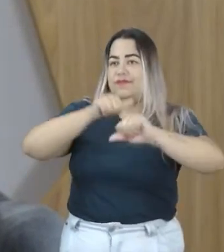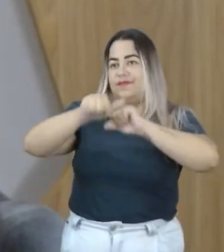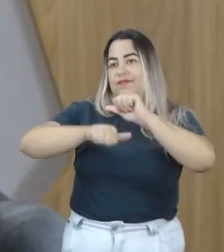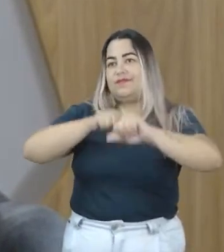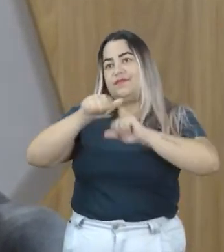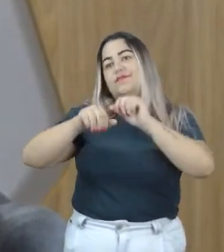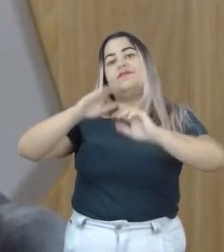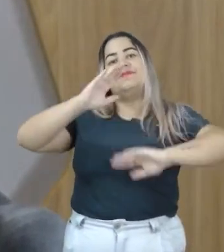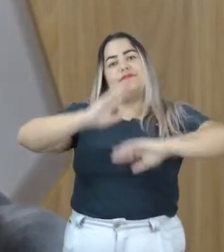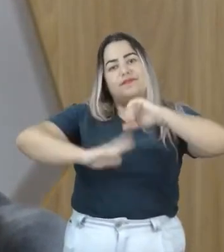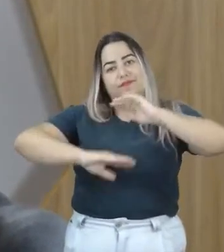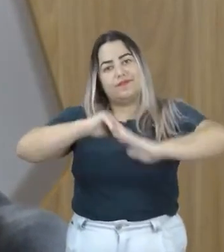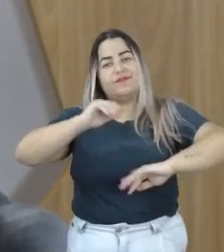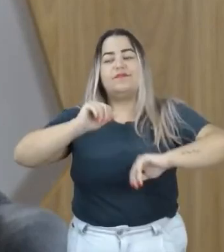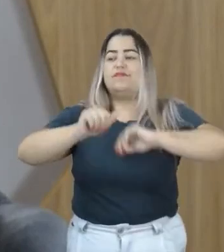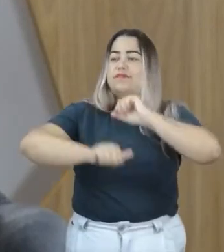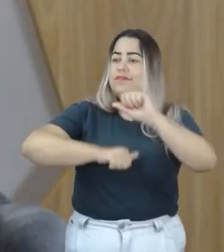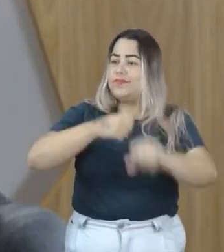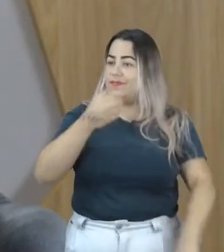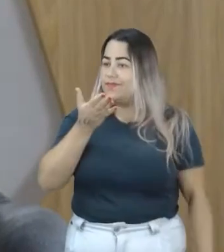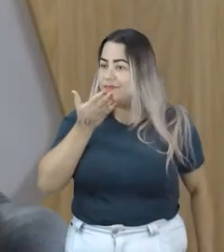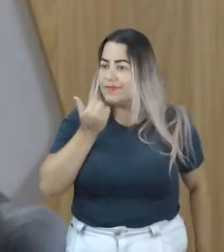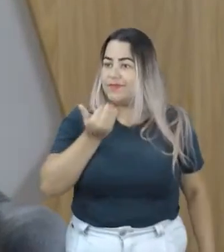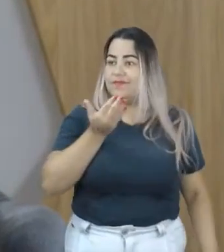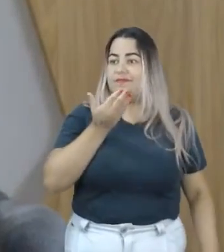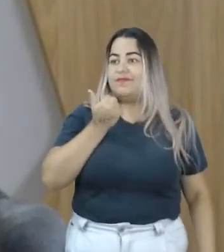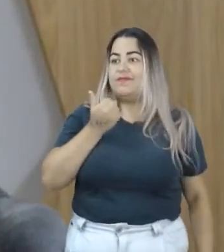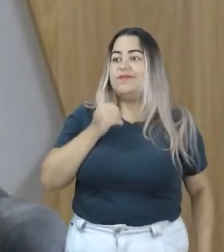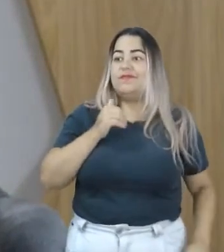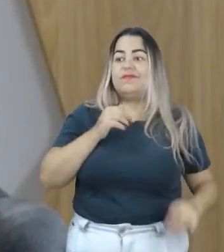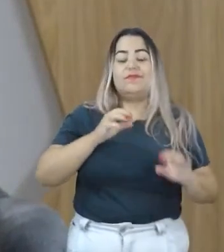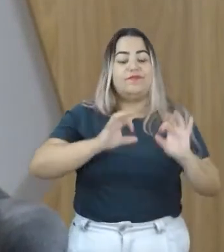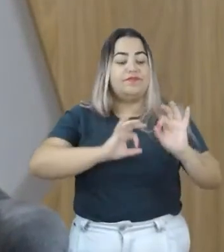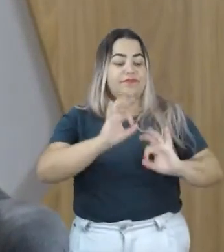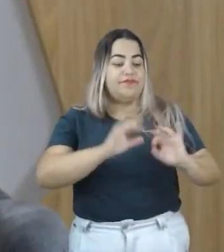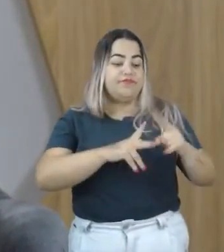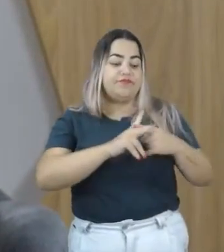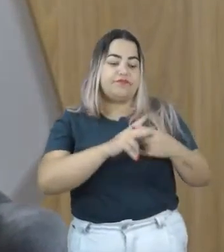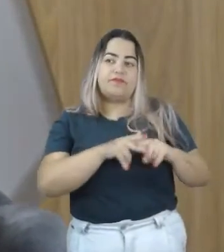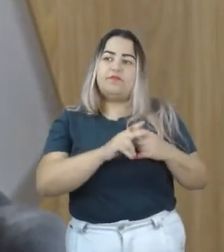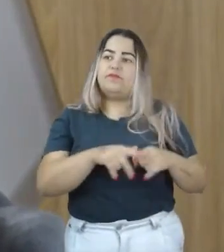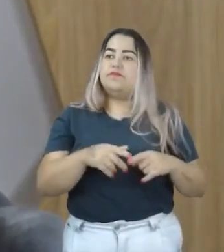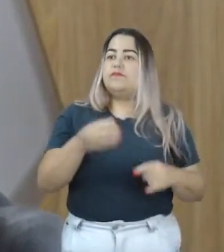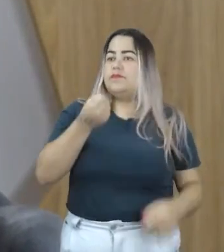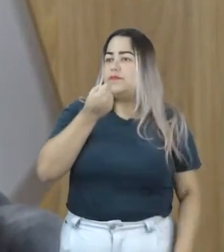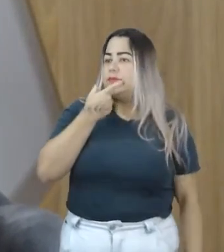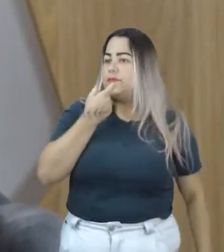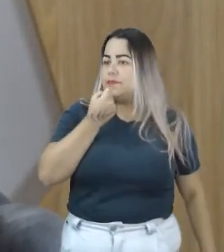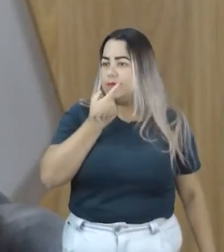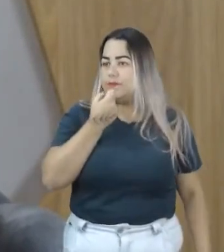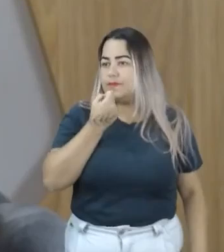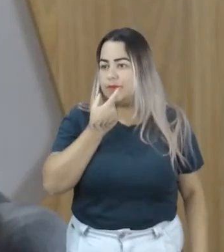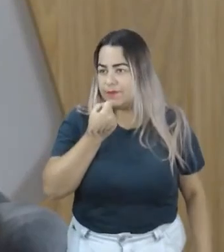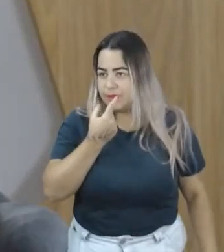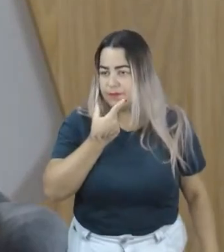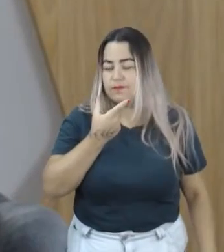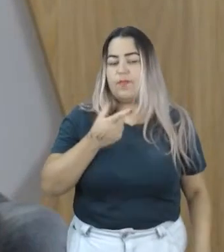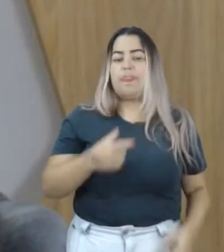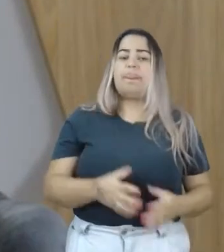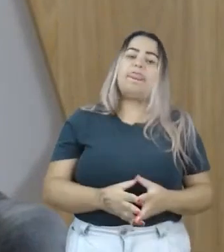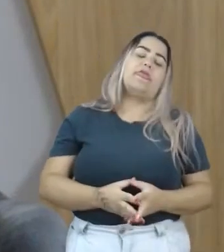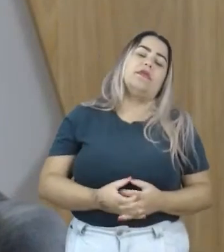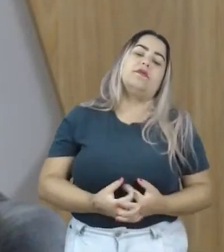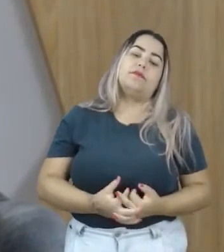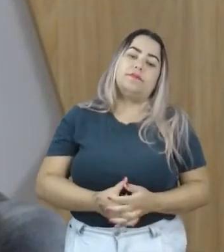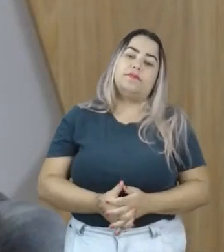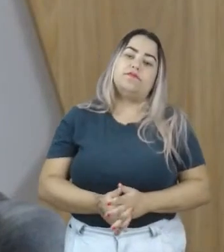práticas, mudança de alimentação, ajuste de medicamentos, não é todo paciente que responde da mesma forma. Então, uma